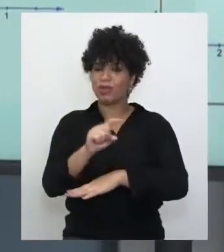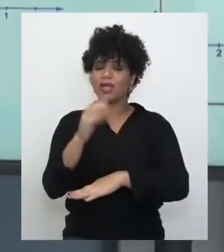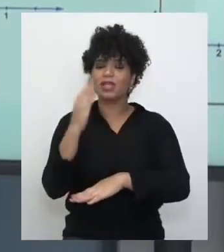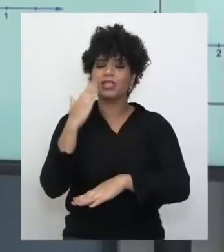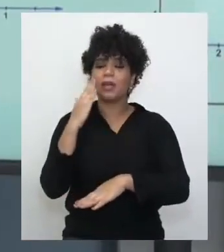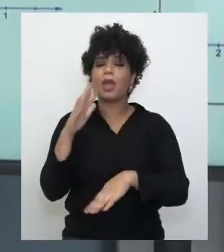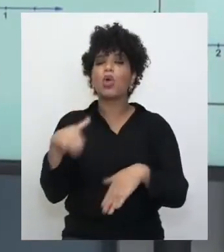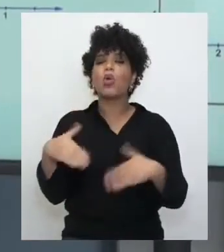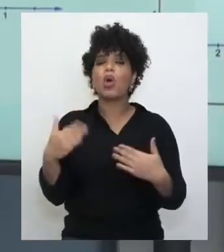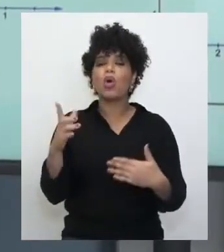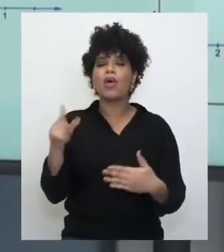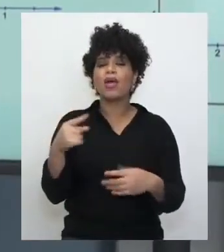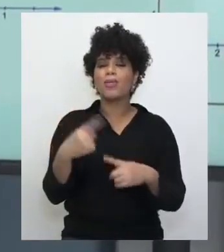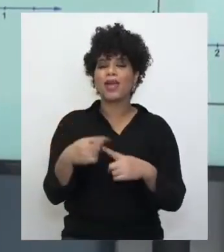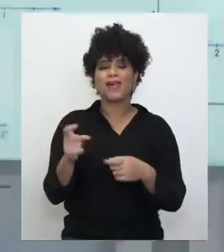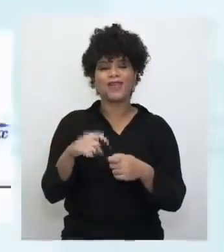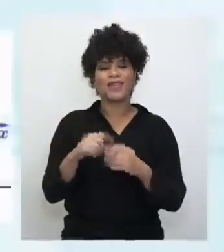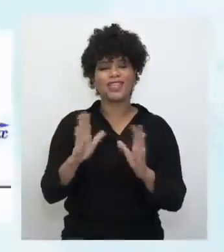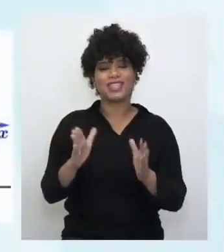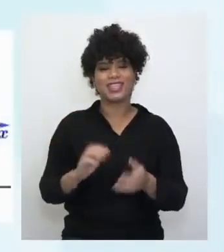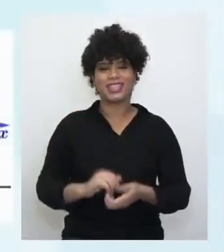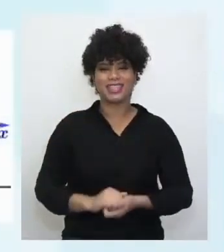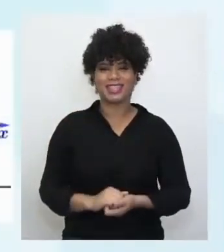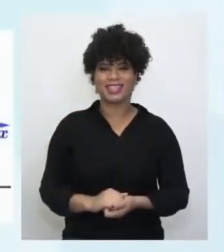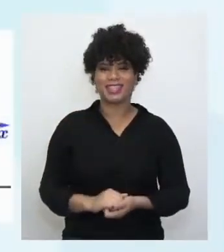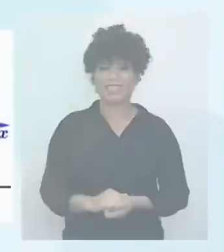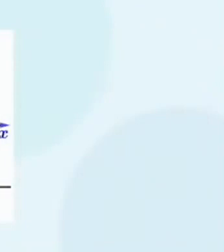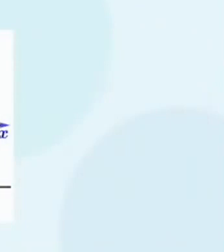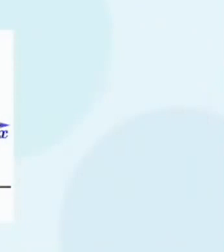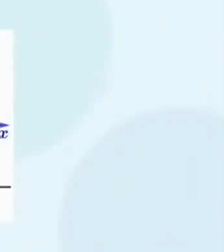e por quê, e já voltamos.